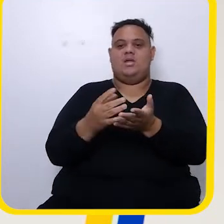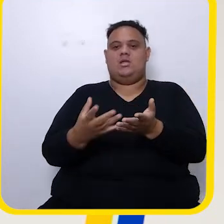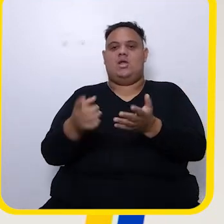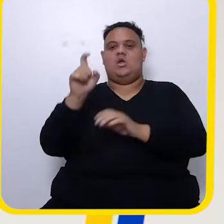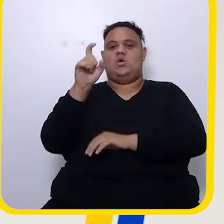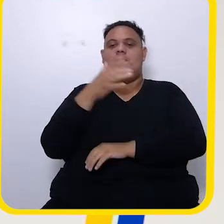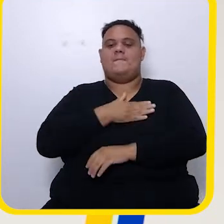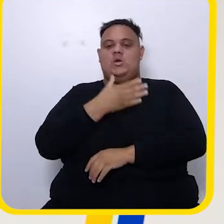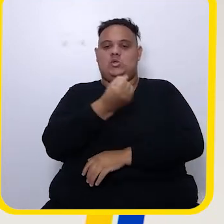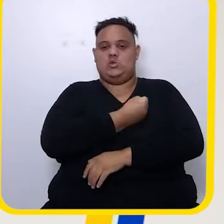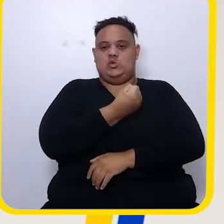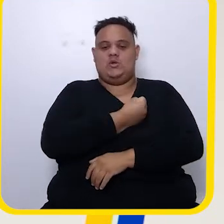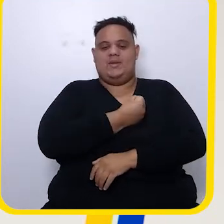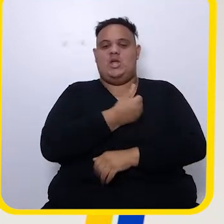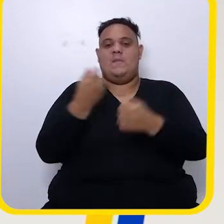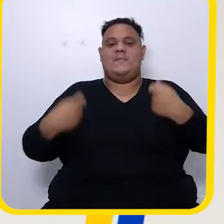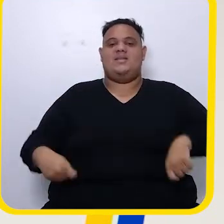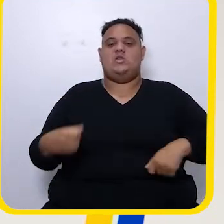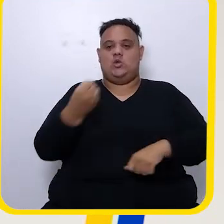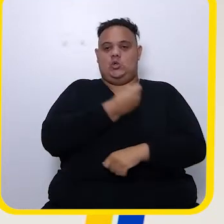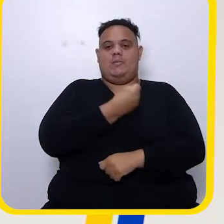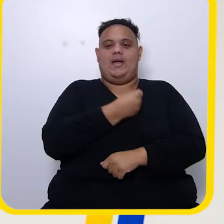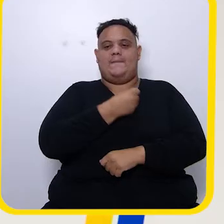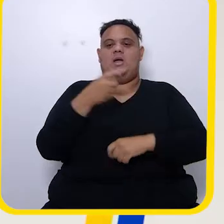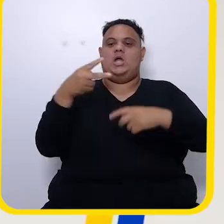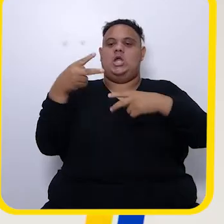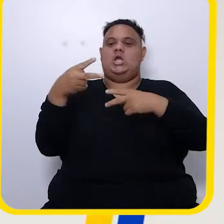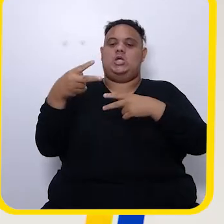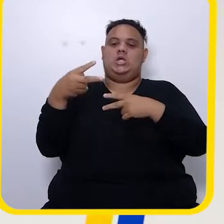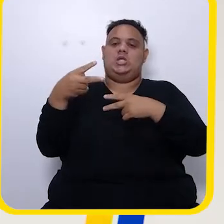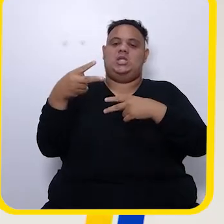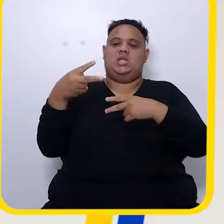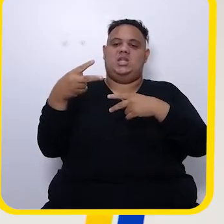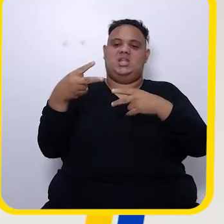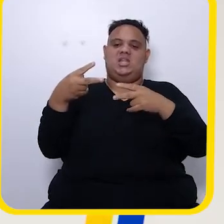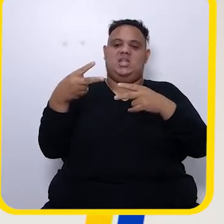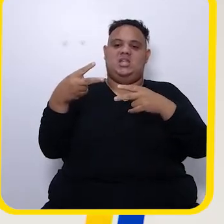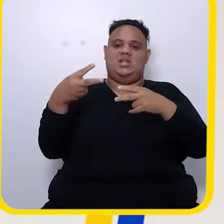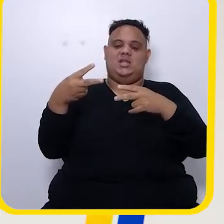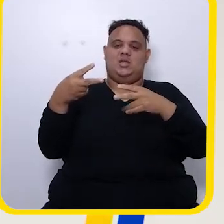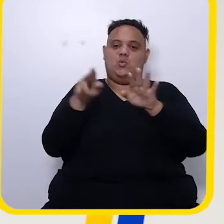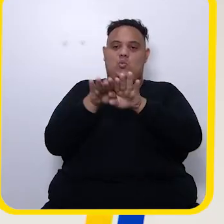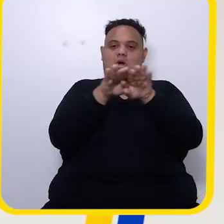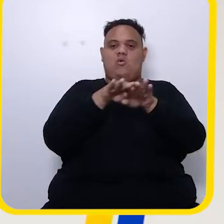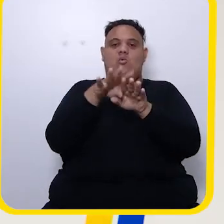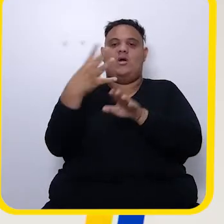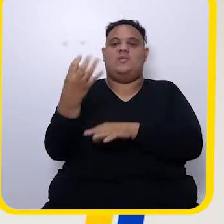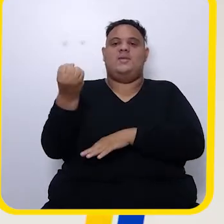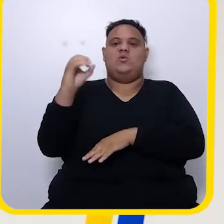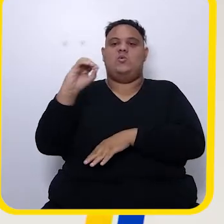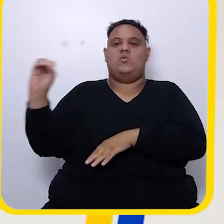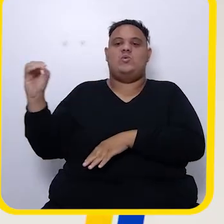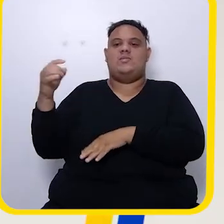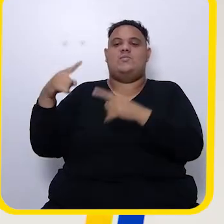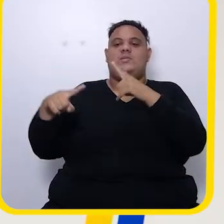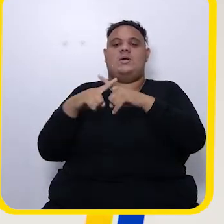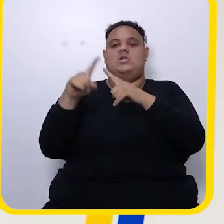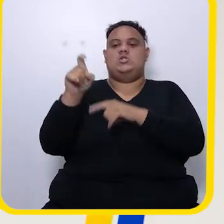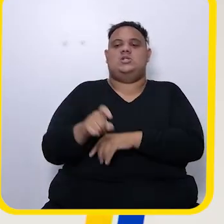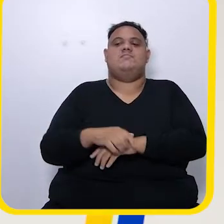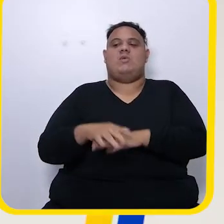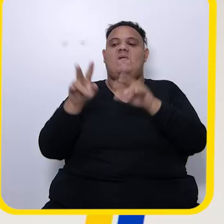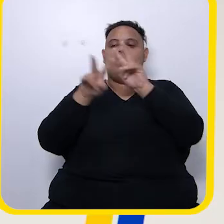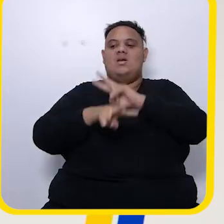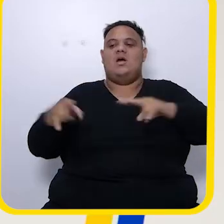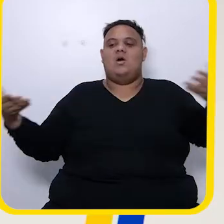no meu denominador que eu preciso colocar no numerador para ficar igual? O x. Então, 4.800 vai ser multiplicado por x. Olha agora a